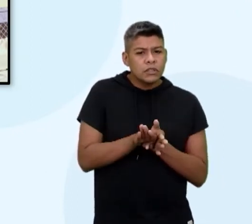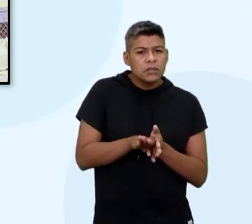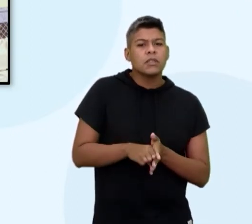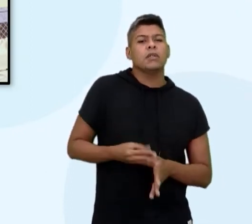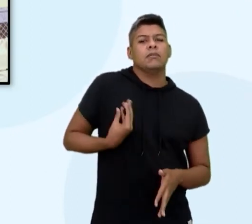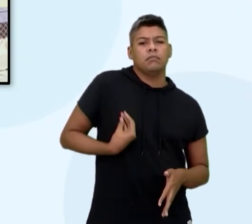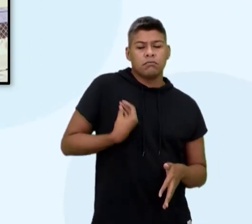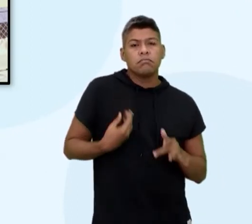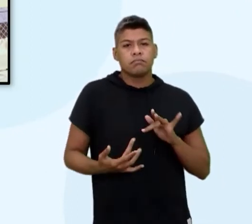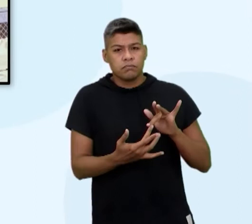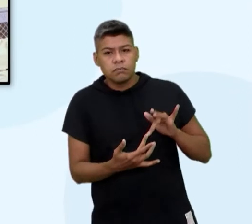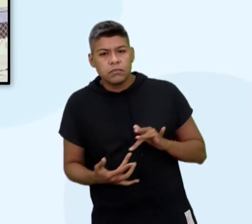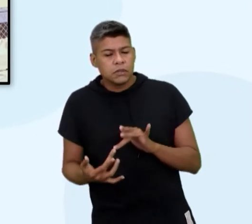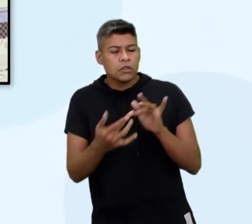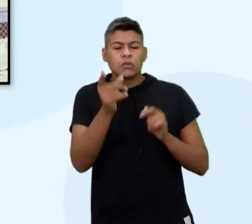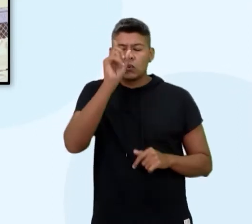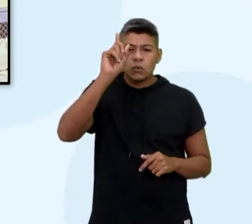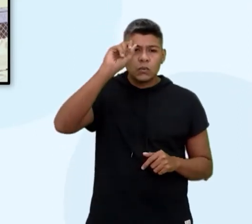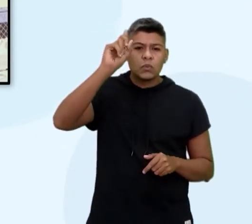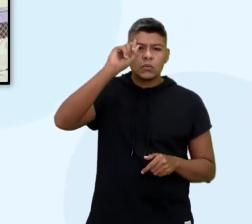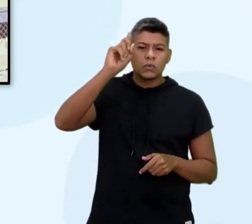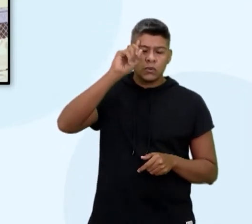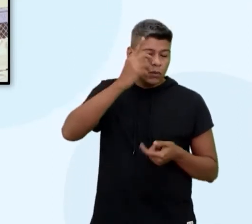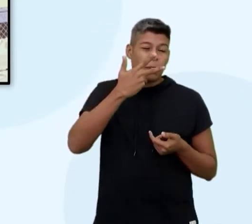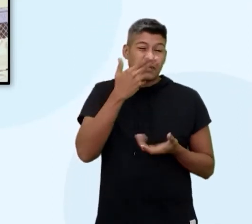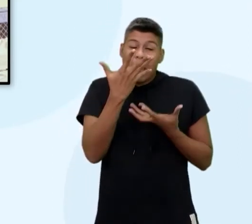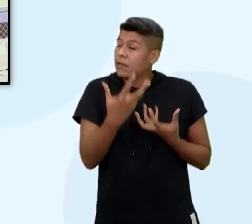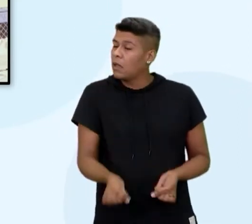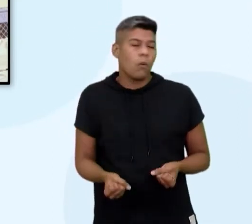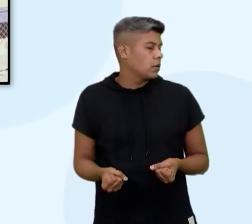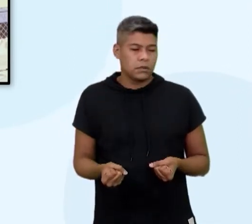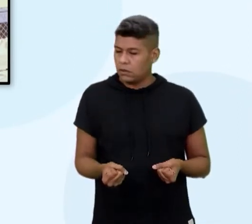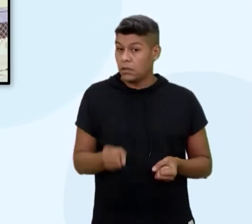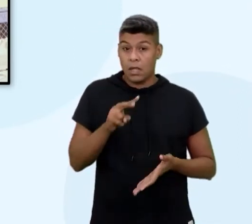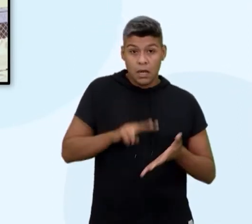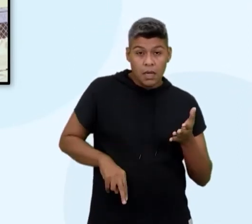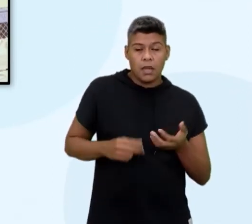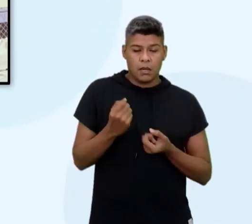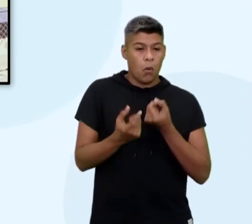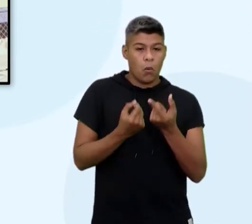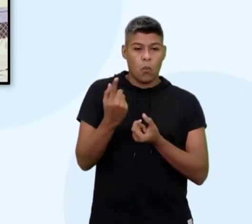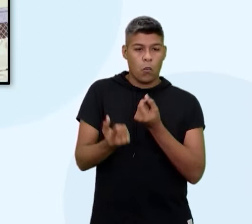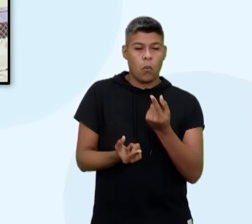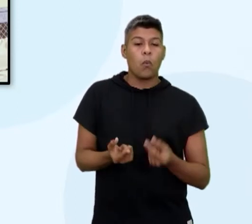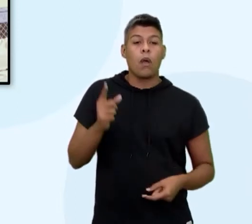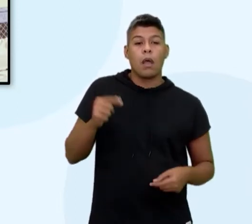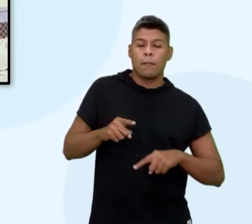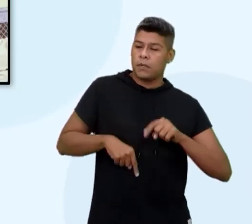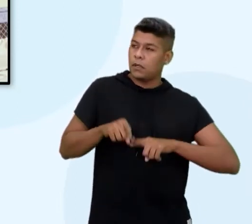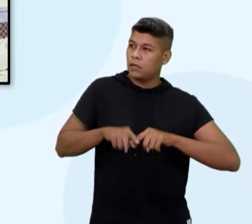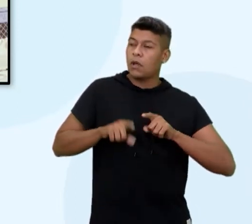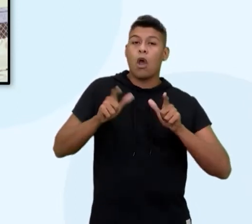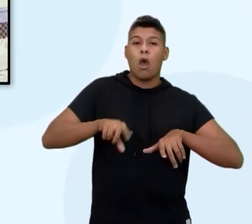de conviver todos os dias com o inaceitável? Então vou ler só alguns trechinhos, tá, pessoal? Esse material vai